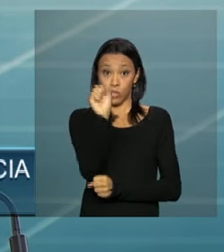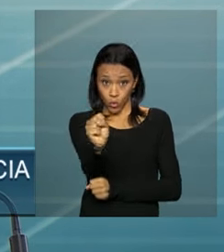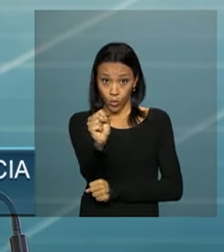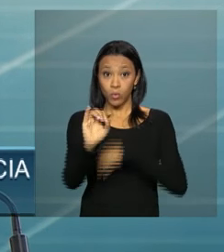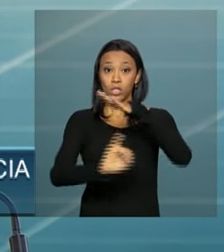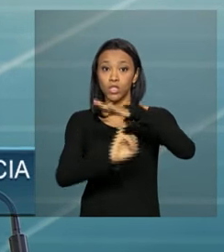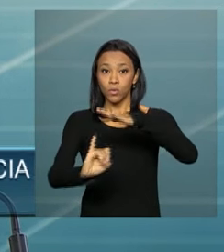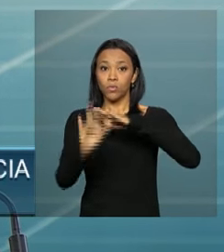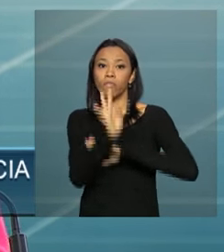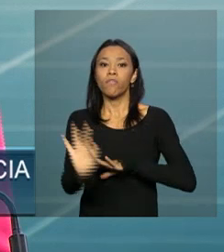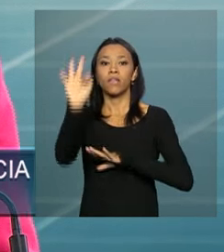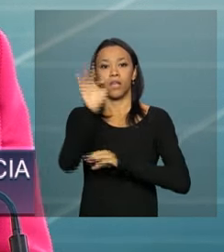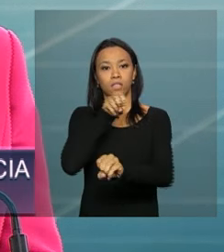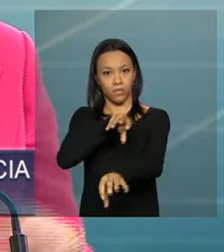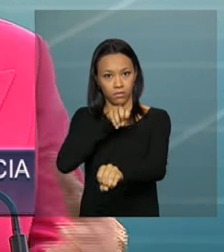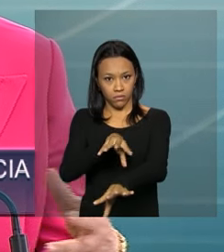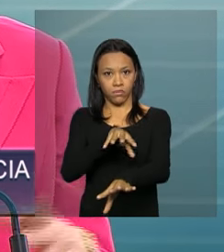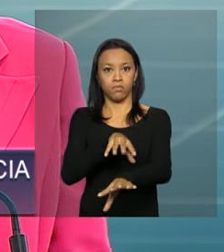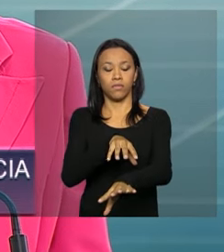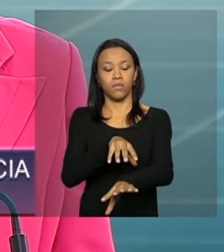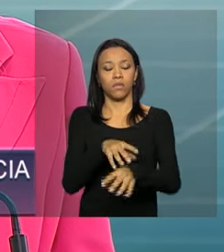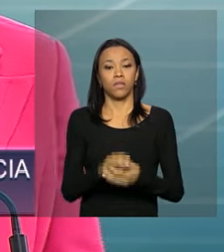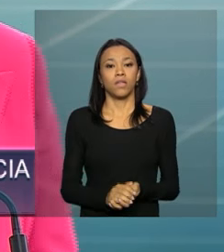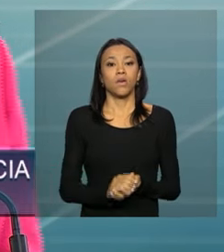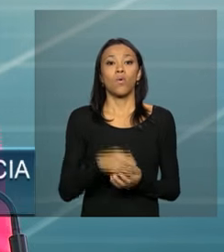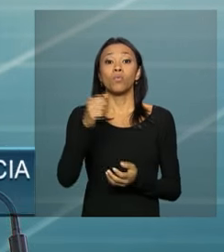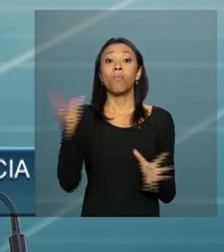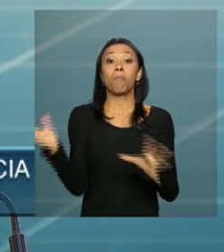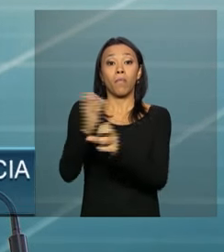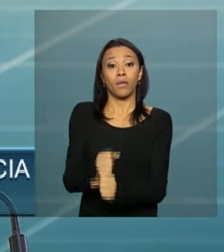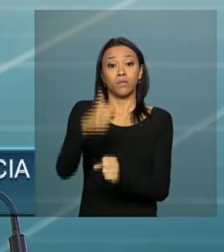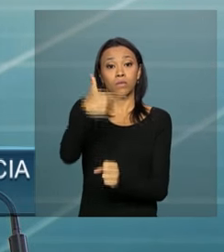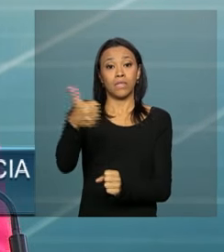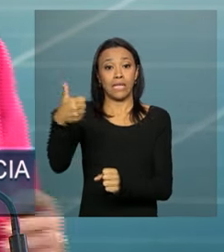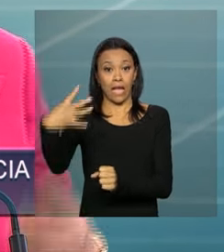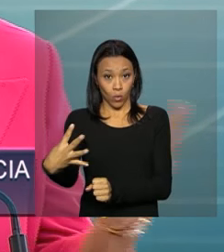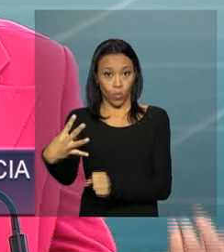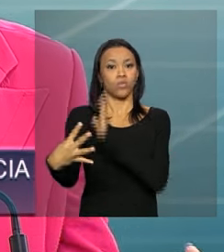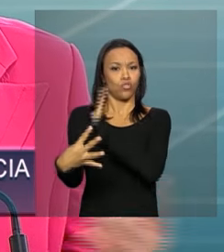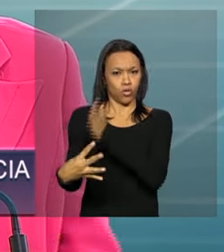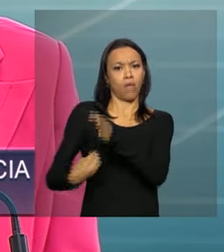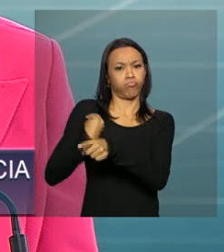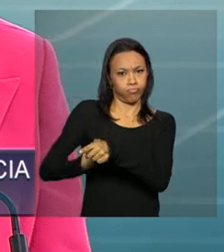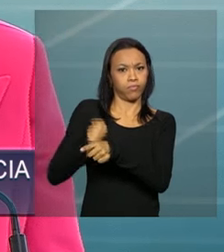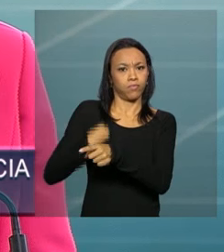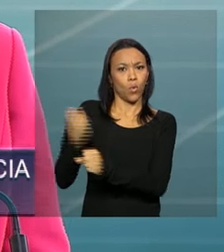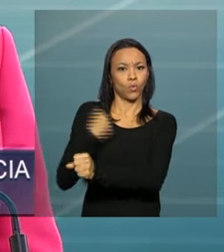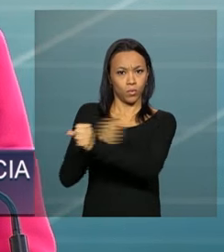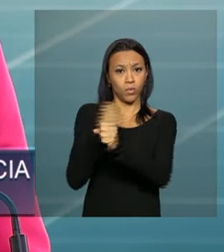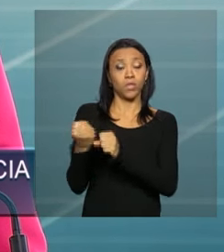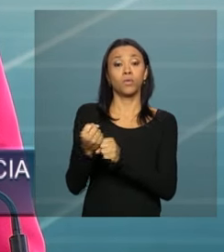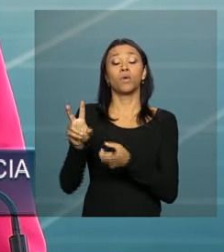de educação e, com os 214 feitos no governo do presidente